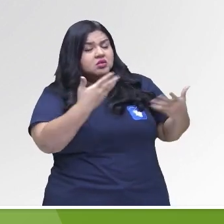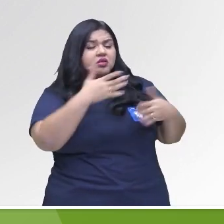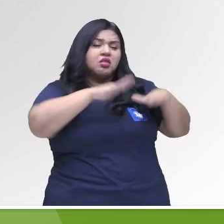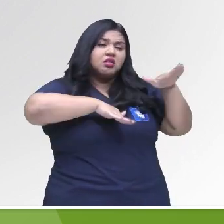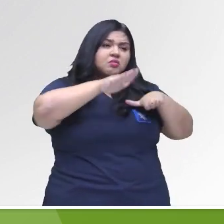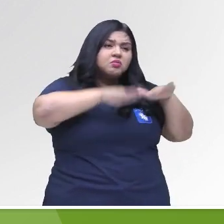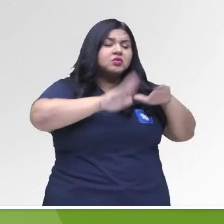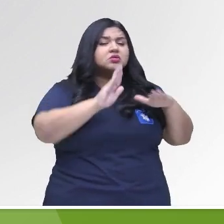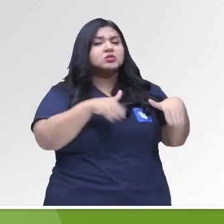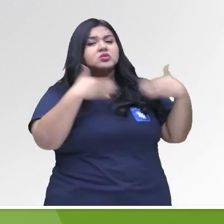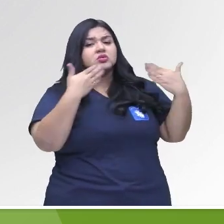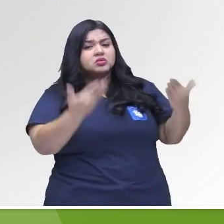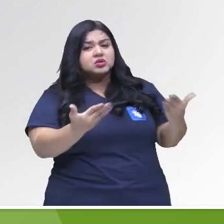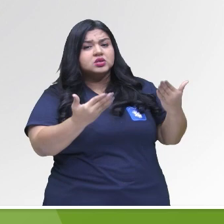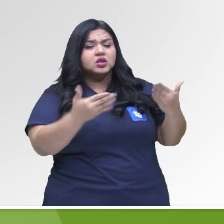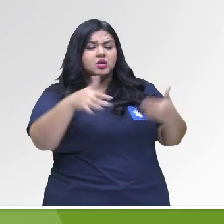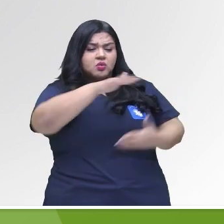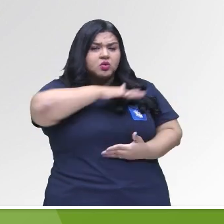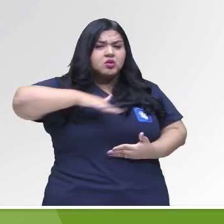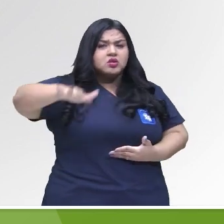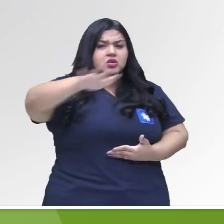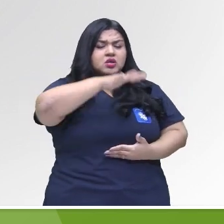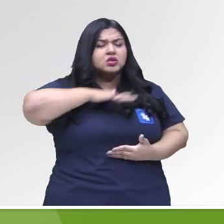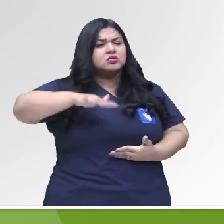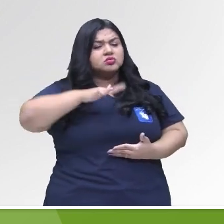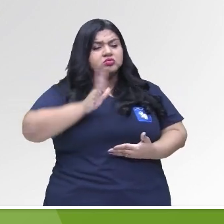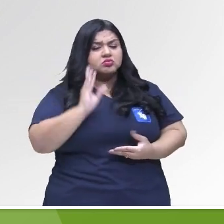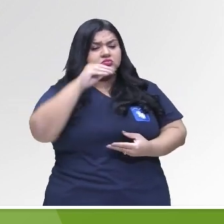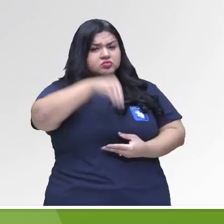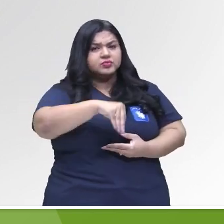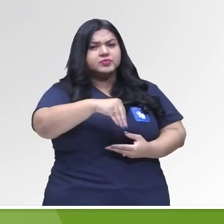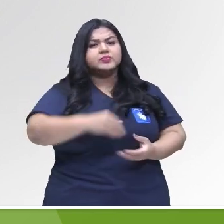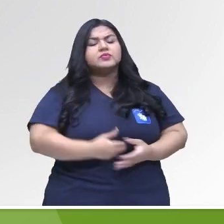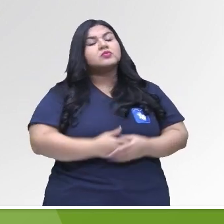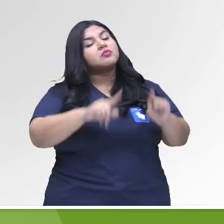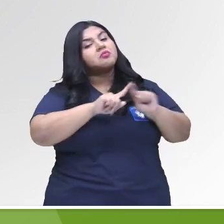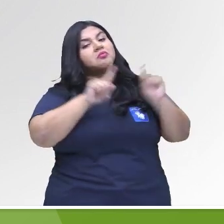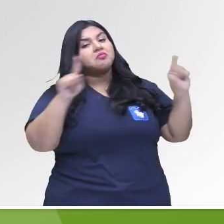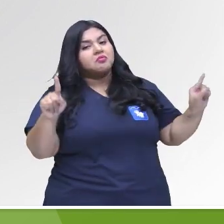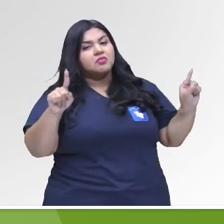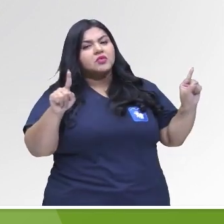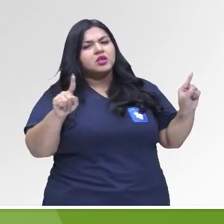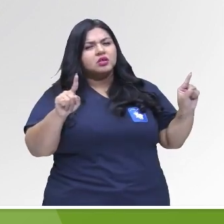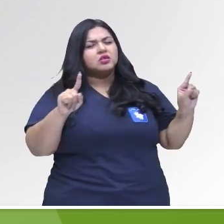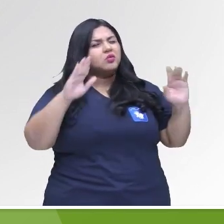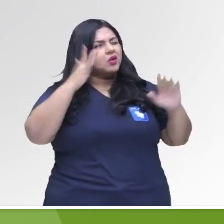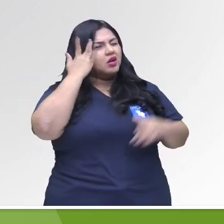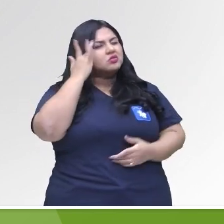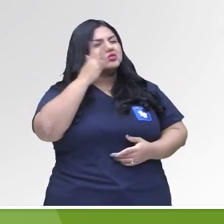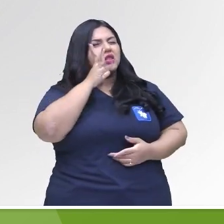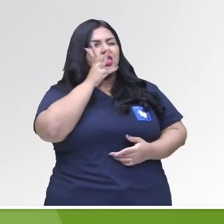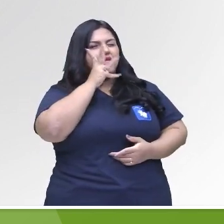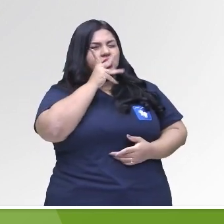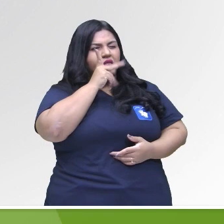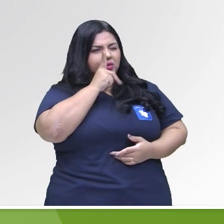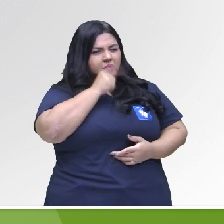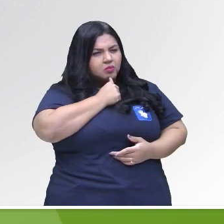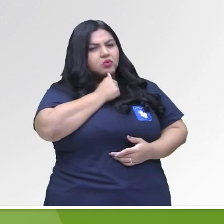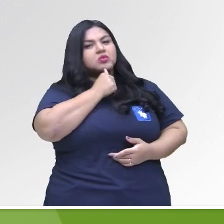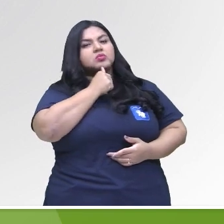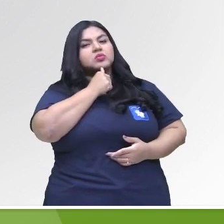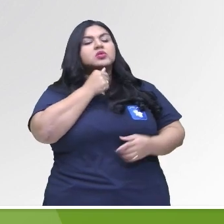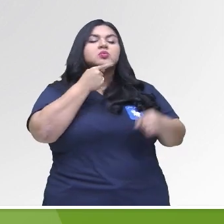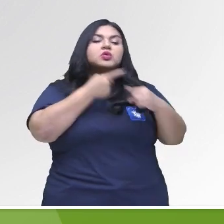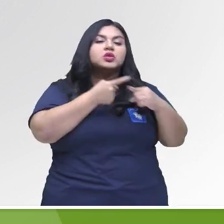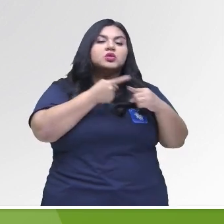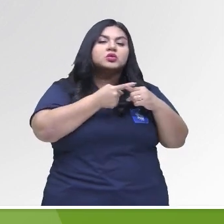muito do ambiente onde ele está depositado, né? Mas deve demorar bastante tempo, porque os